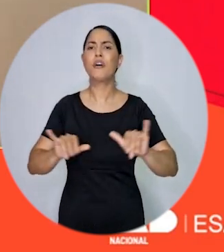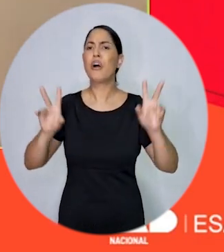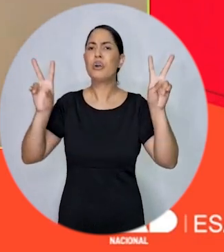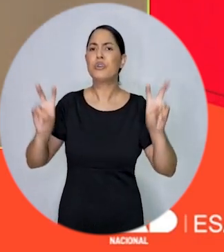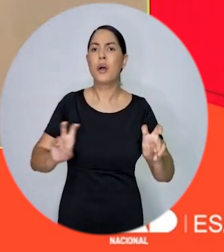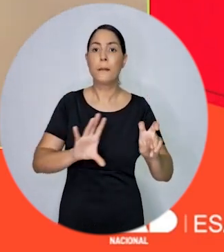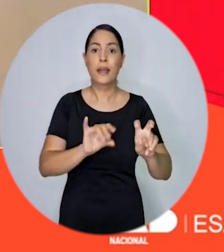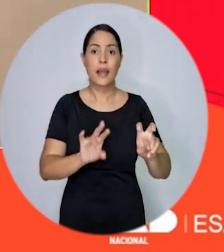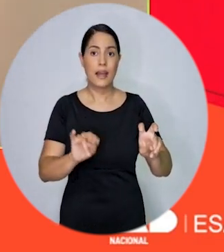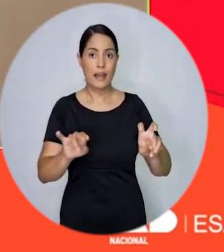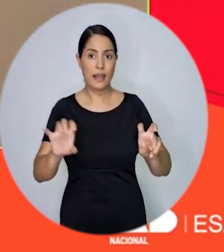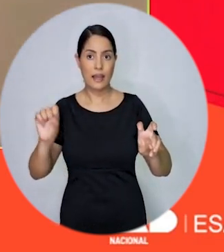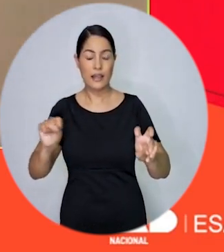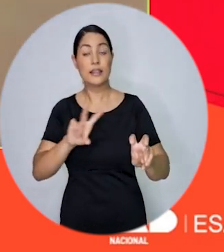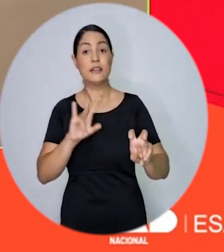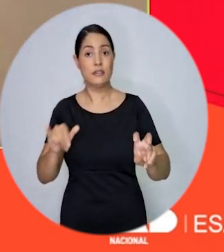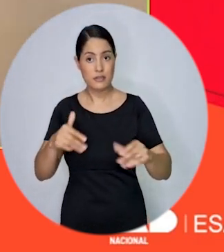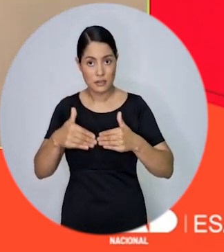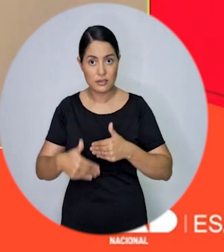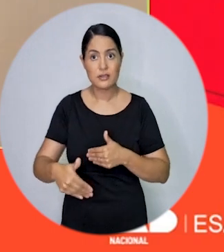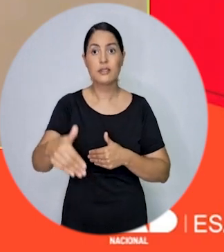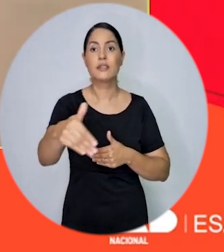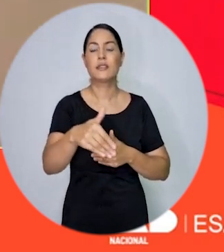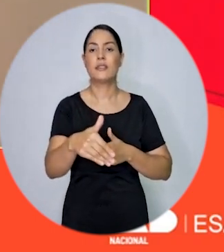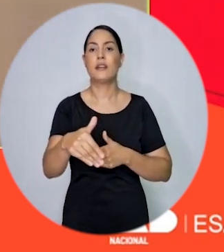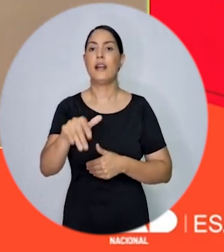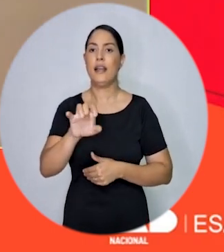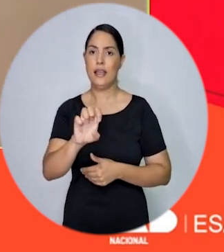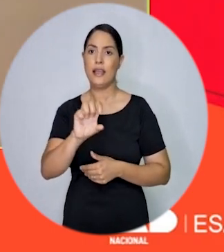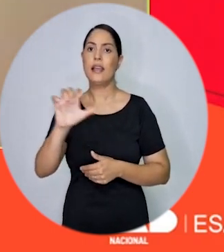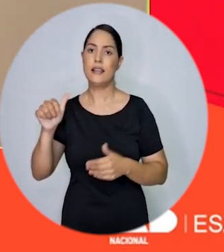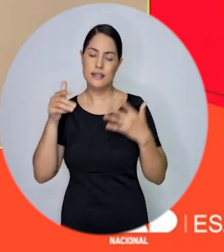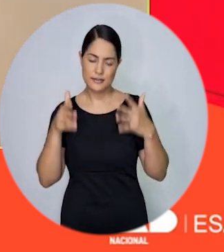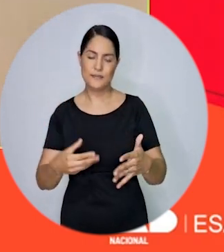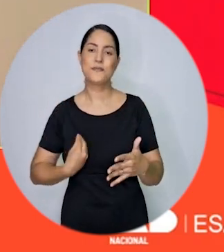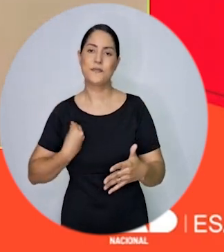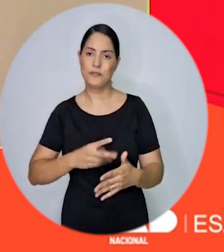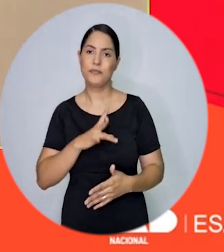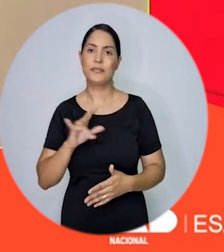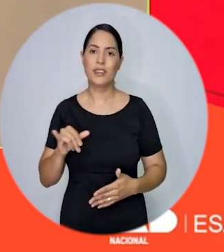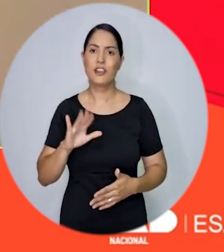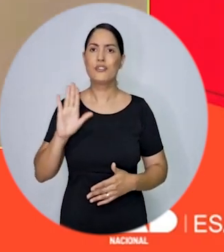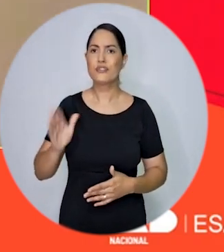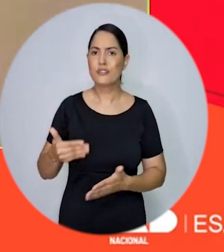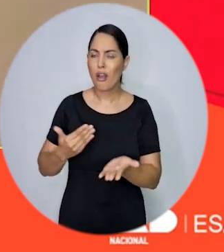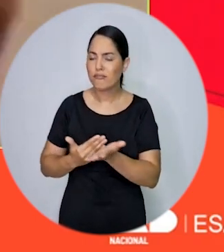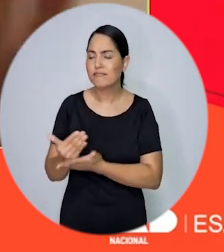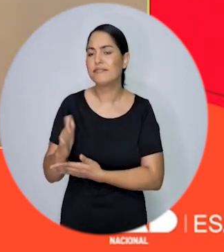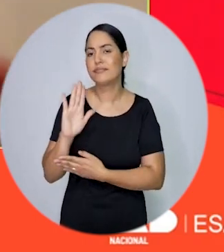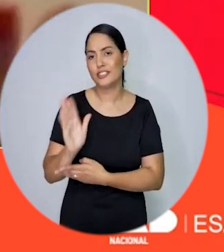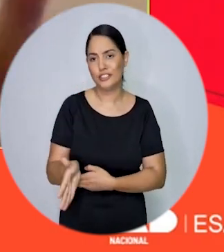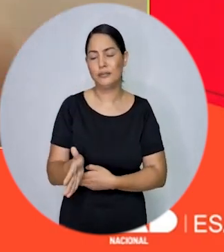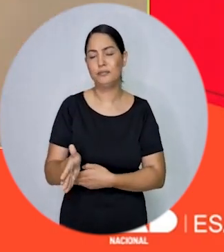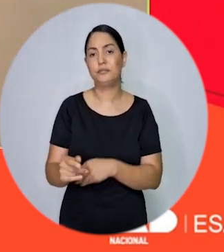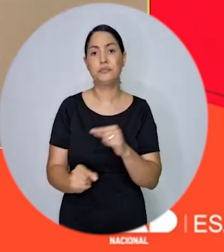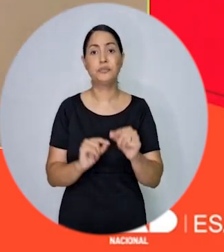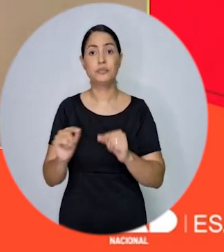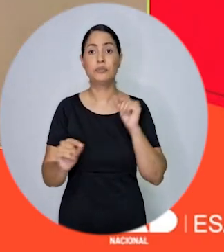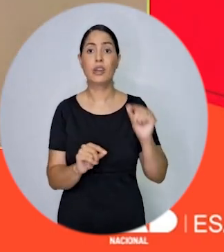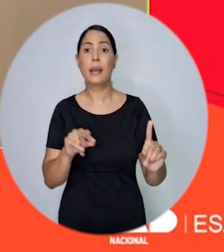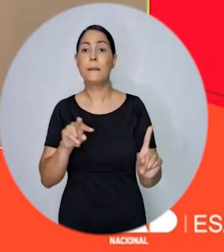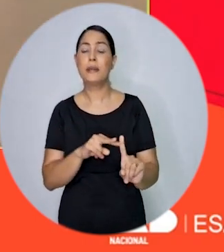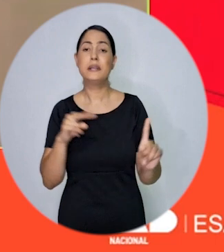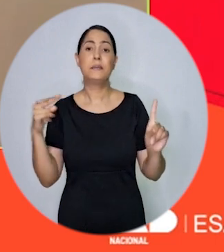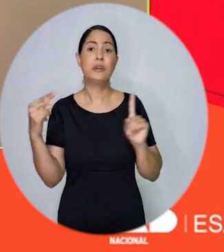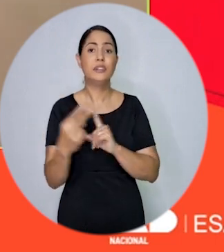projeto Carreiras, que está sendo engendrado e que a ESA vai fazer parte dele também, na verdade, já começou,